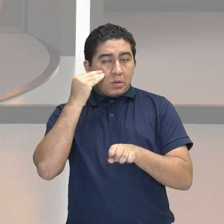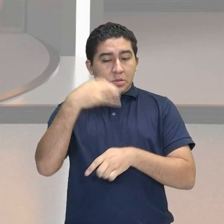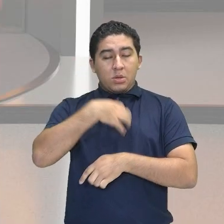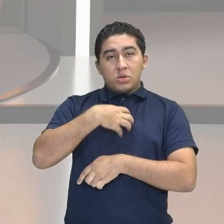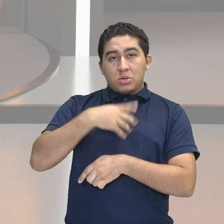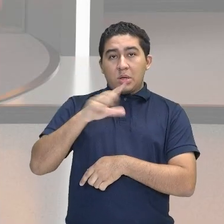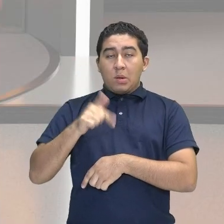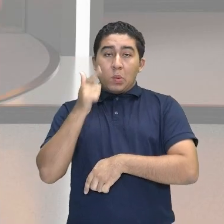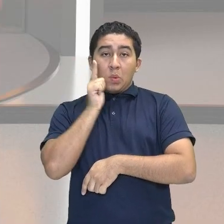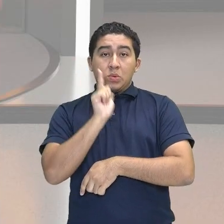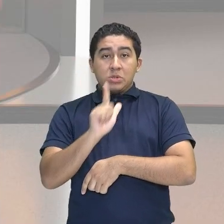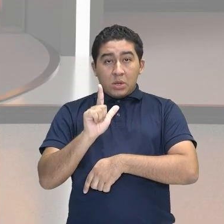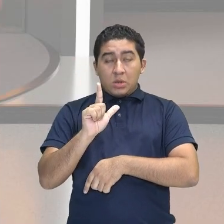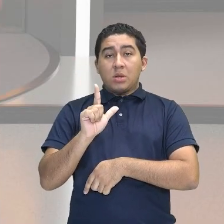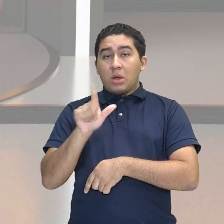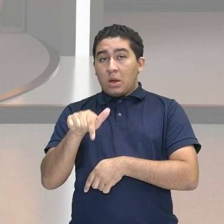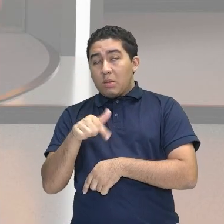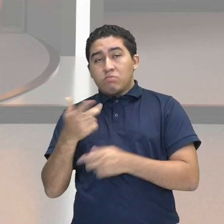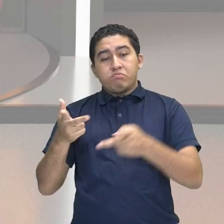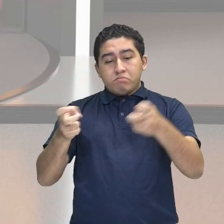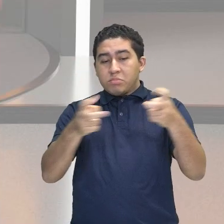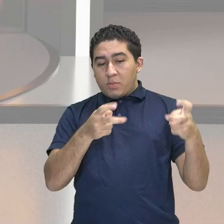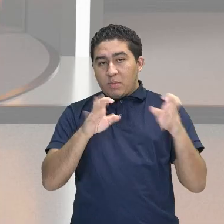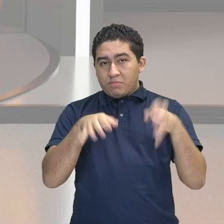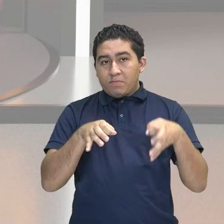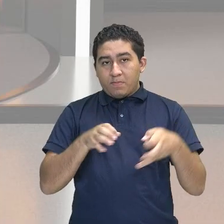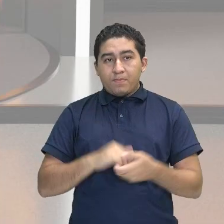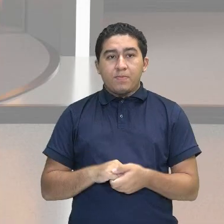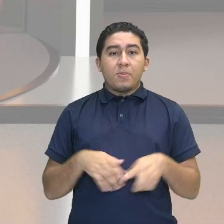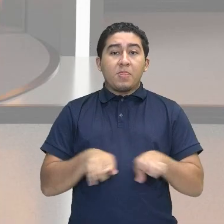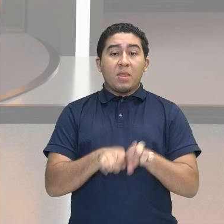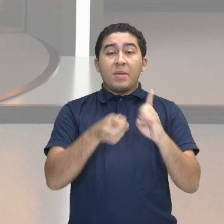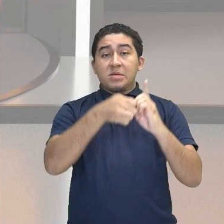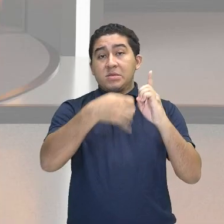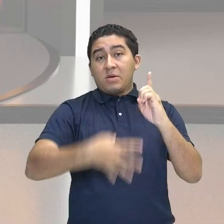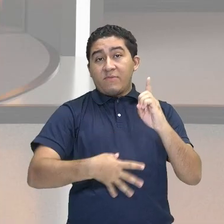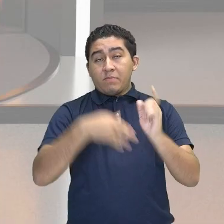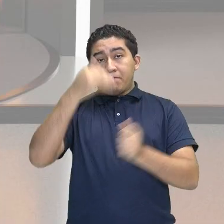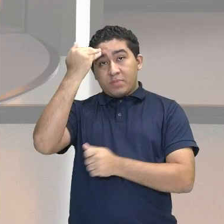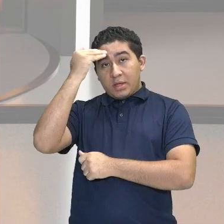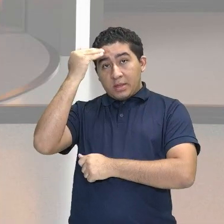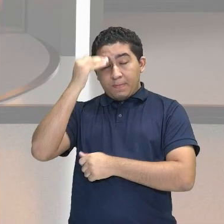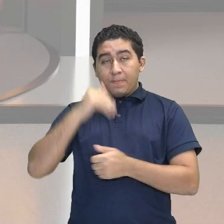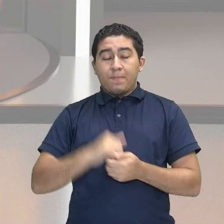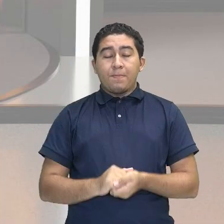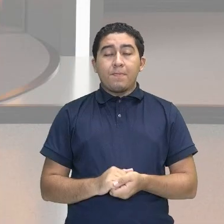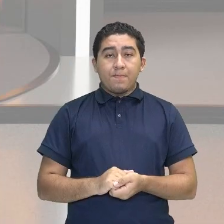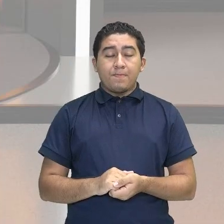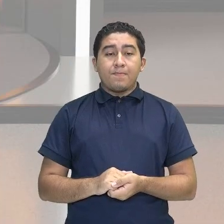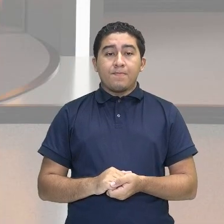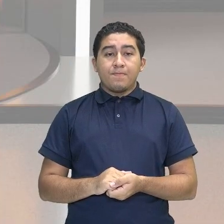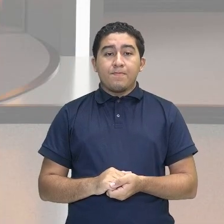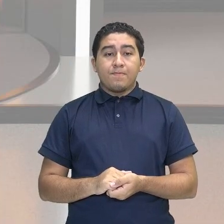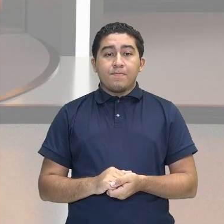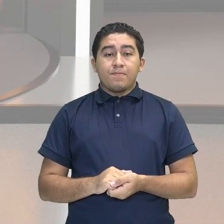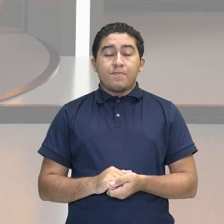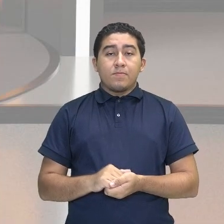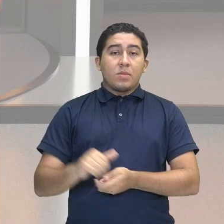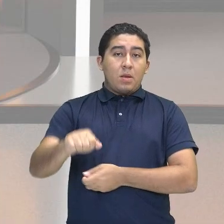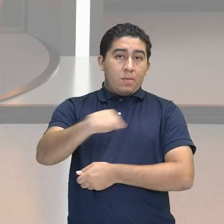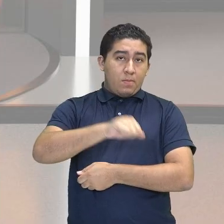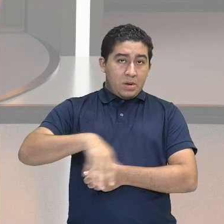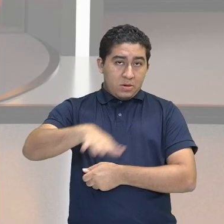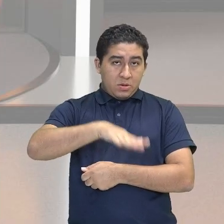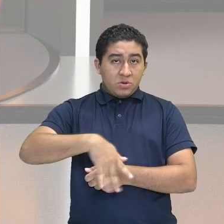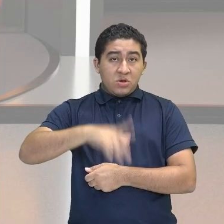ela consegue perceber, certo? E descrever e interpretar. E a paisagem, ela vai ser o resultado